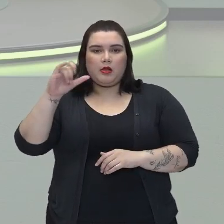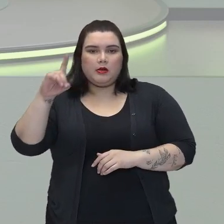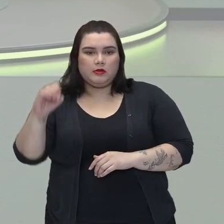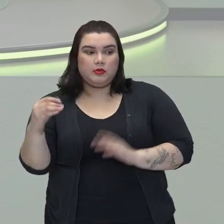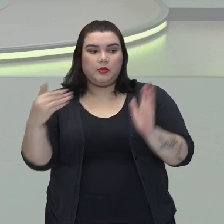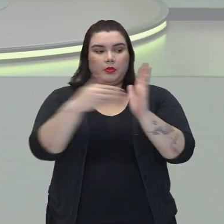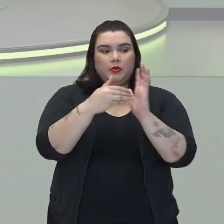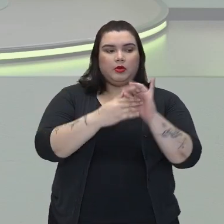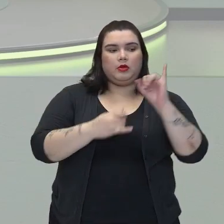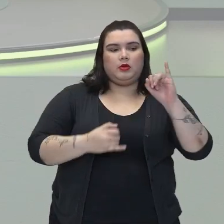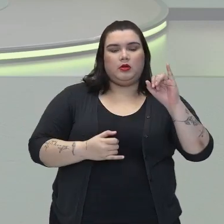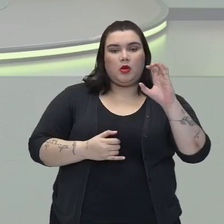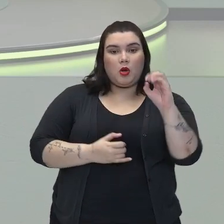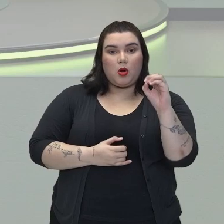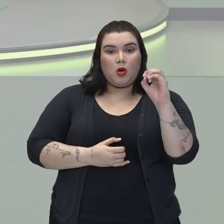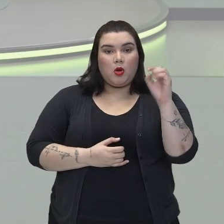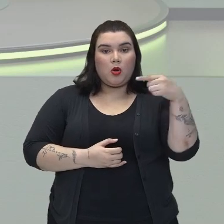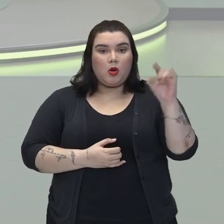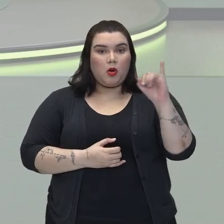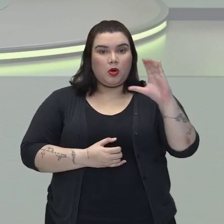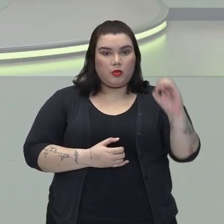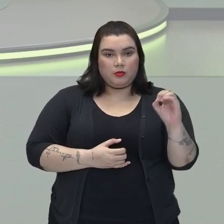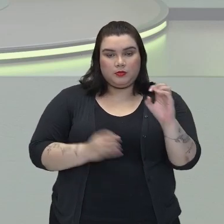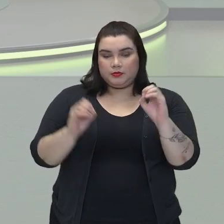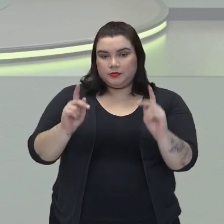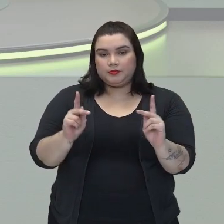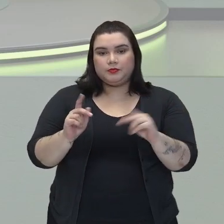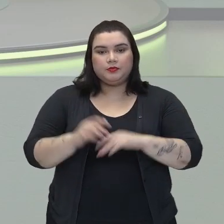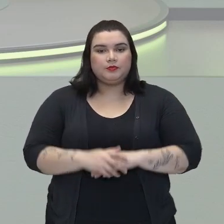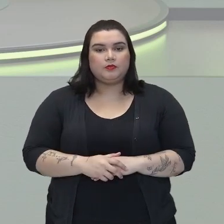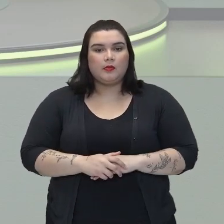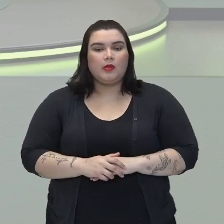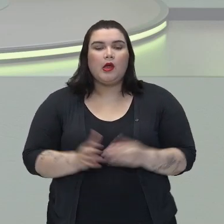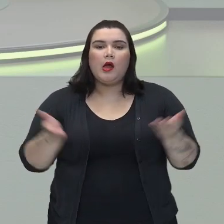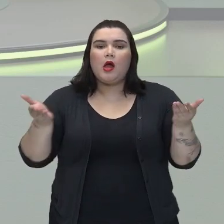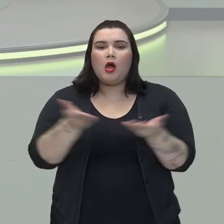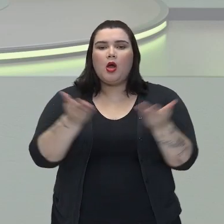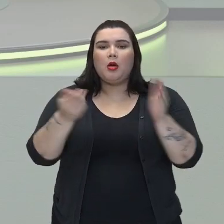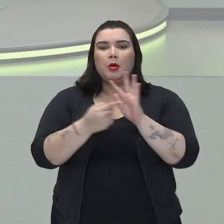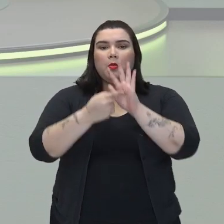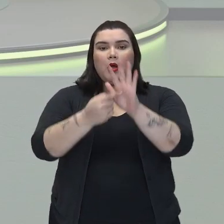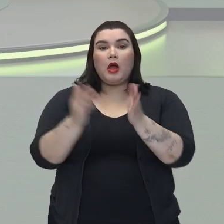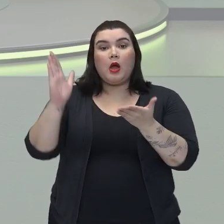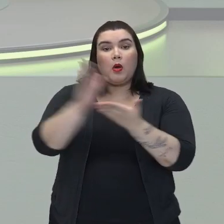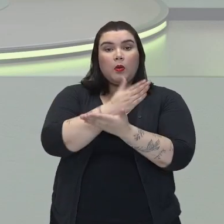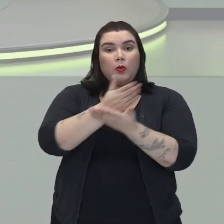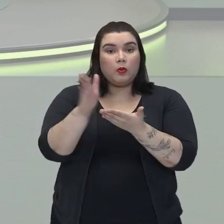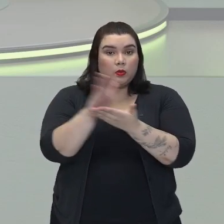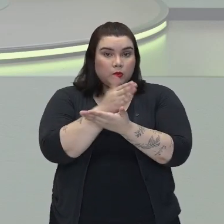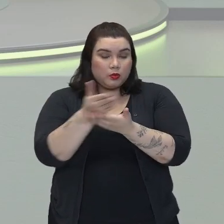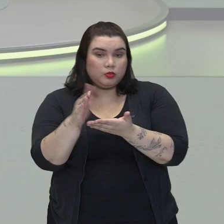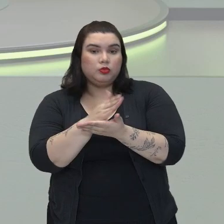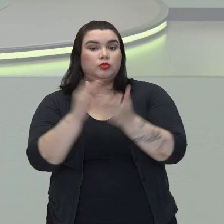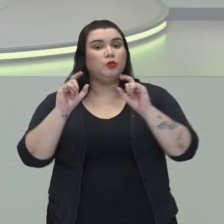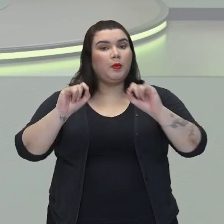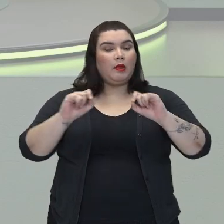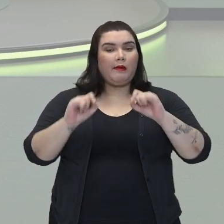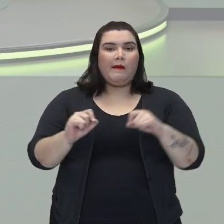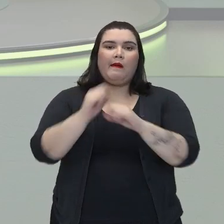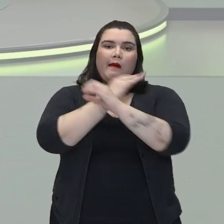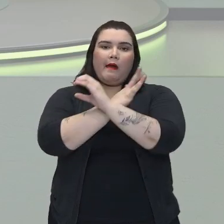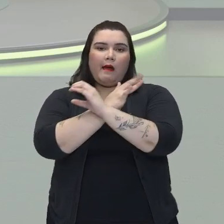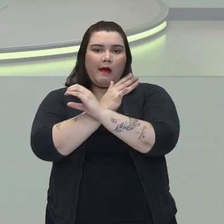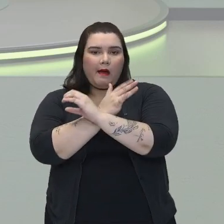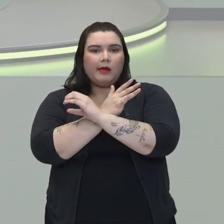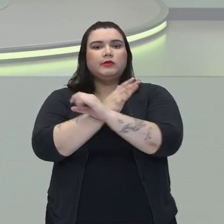terminação óico, ok? E agora eu trouxe aqui para vocês alguns ácidos carboxílicos, né? Esse daqui,